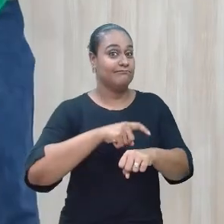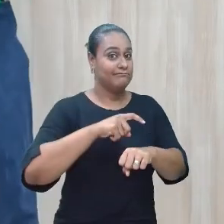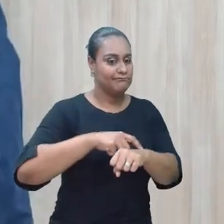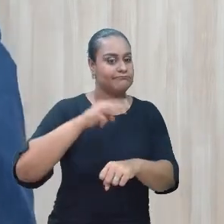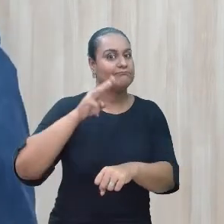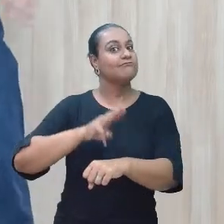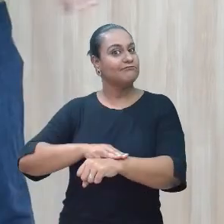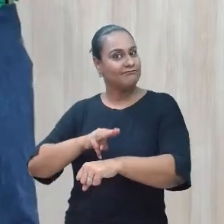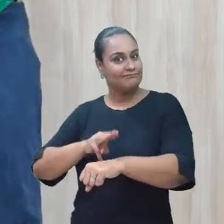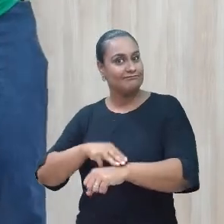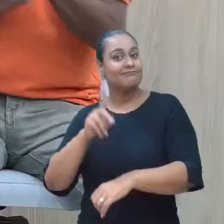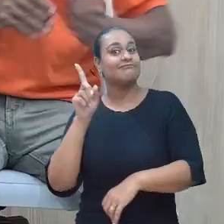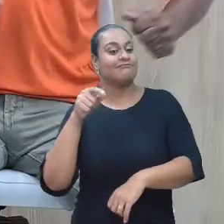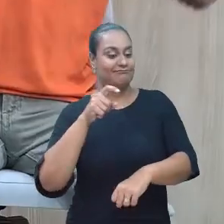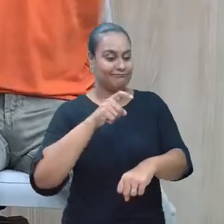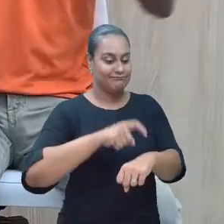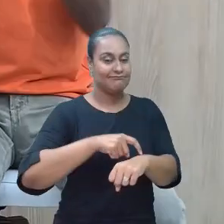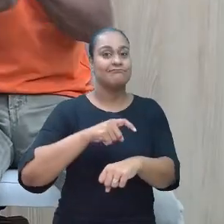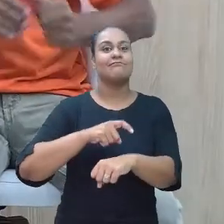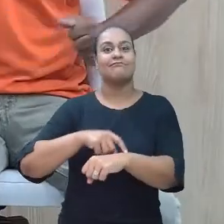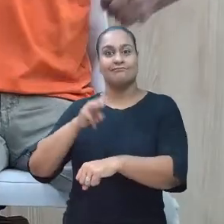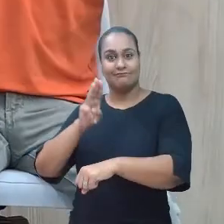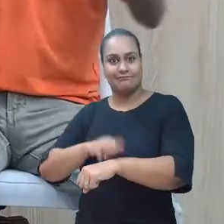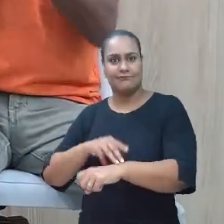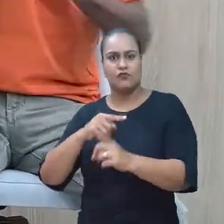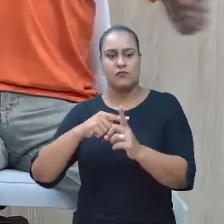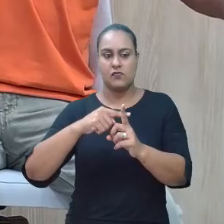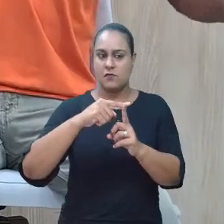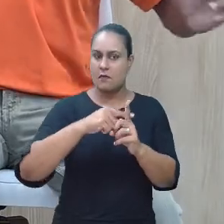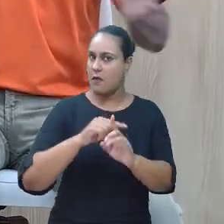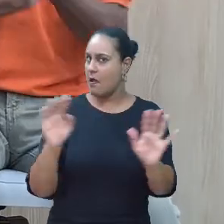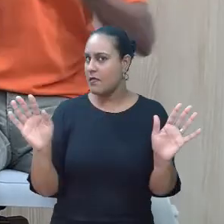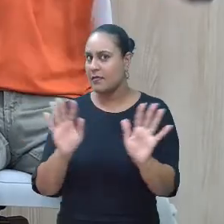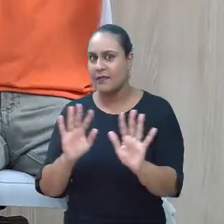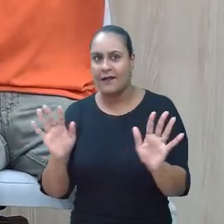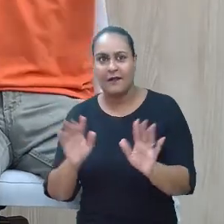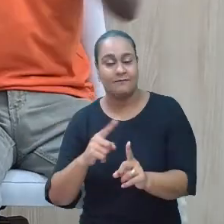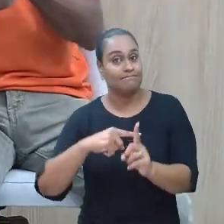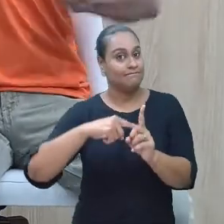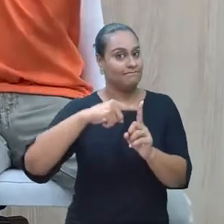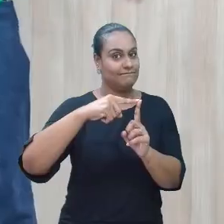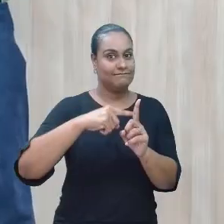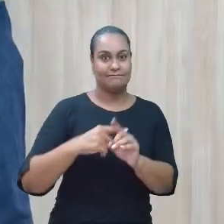o tempo é momentâneo, e o clima